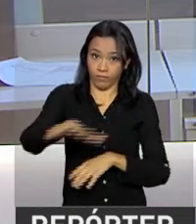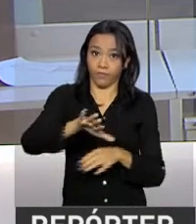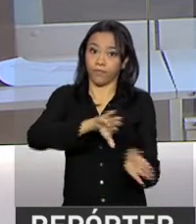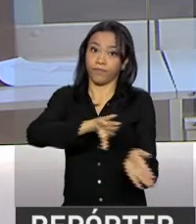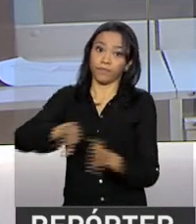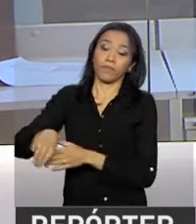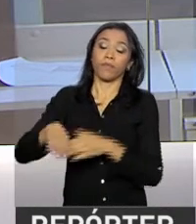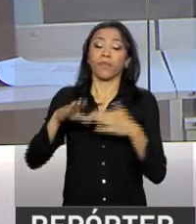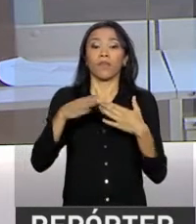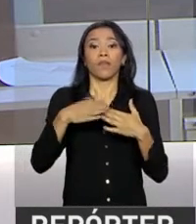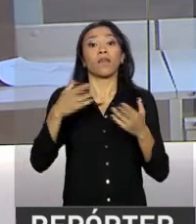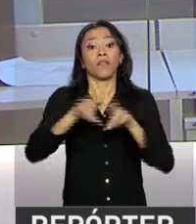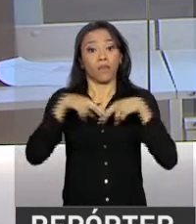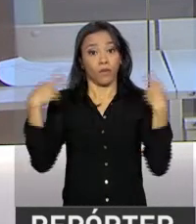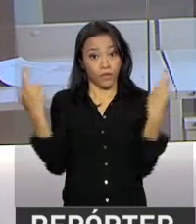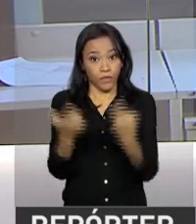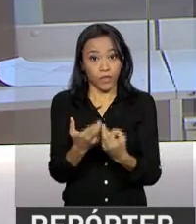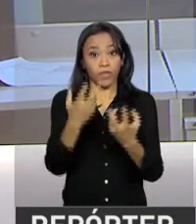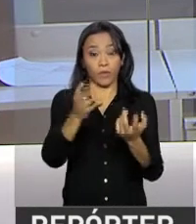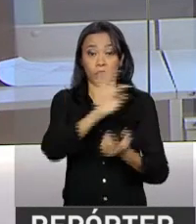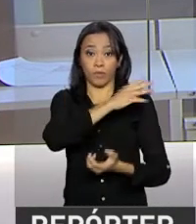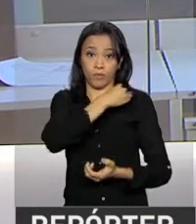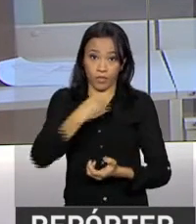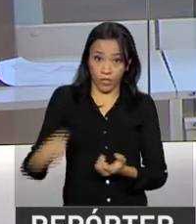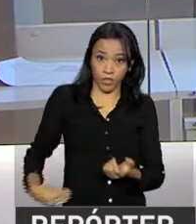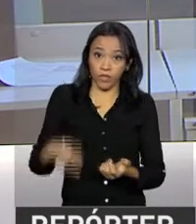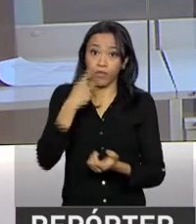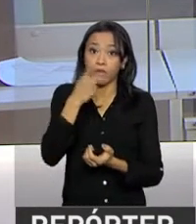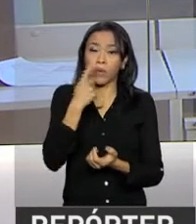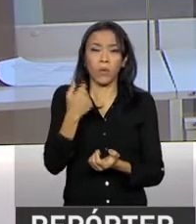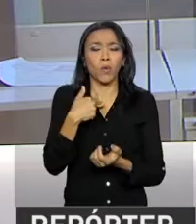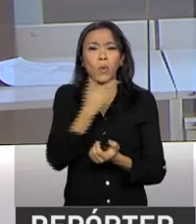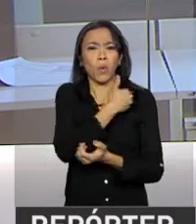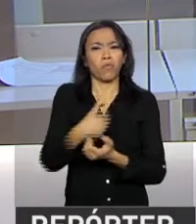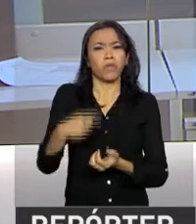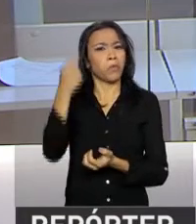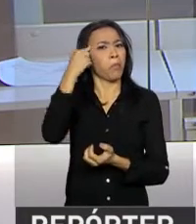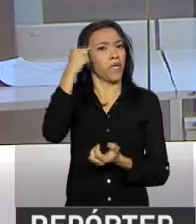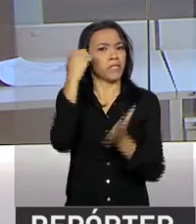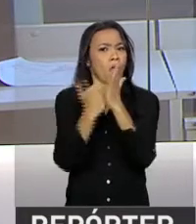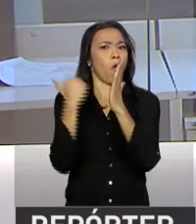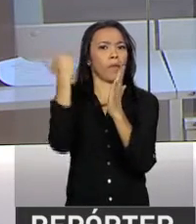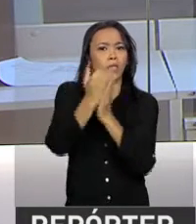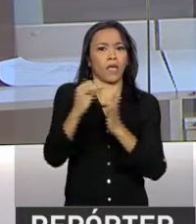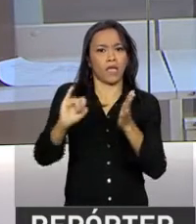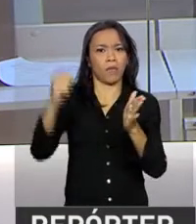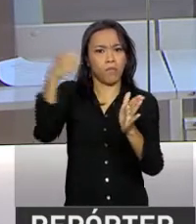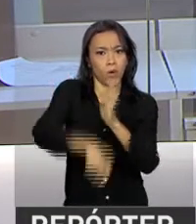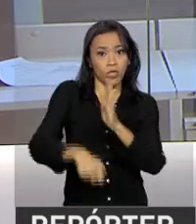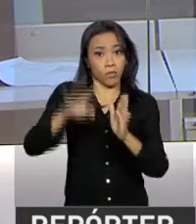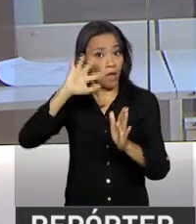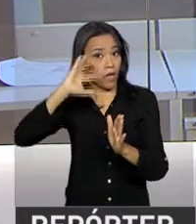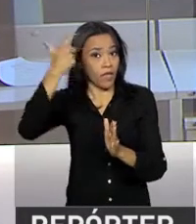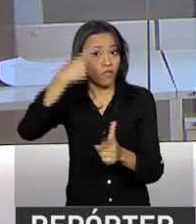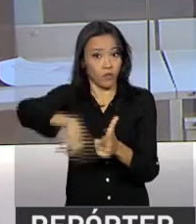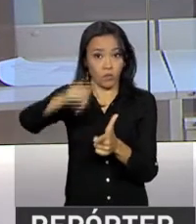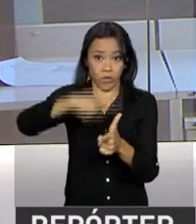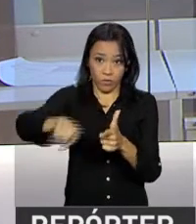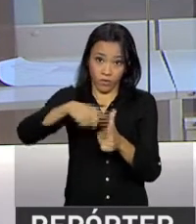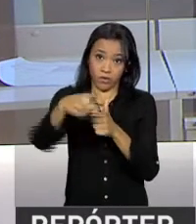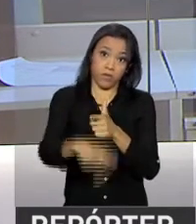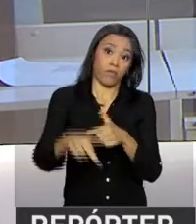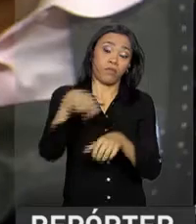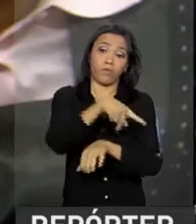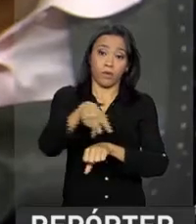Ainda durante a audiência, o ministro da Fazenda disse que o governo não pensa em aumentar impostos para resolver o problema fiscal do país.